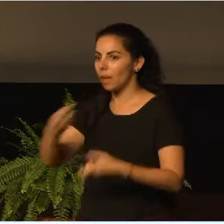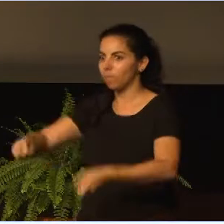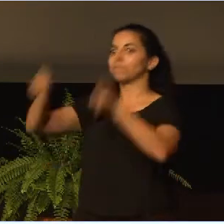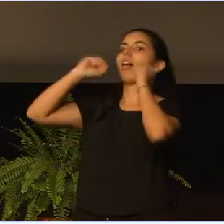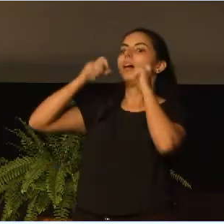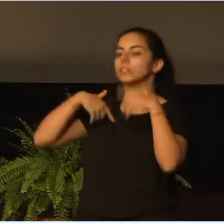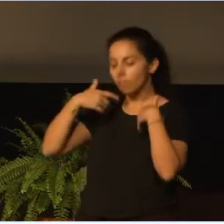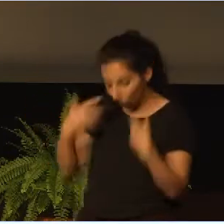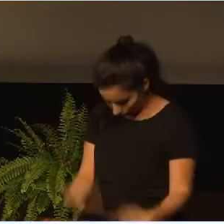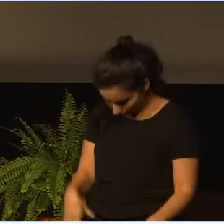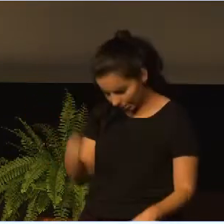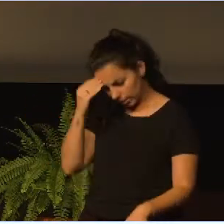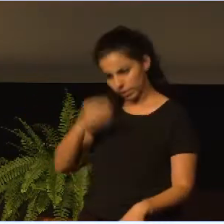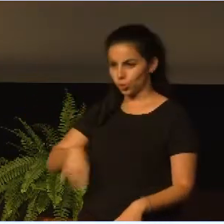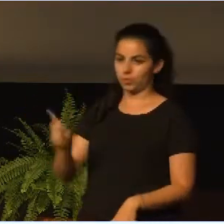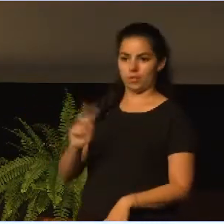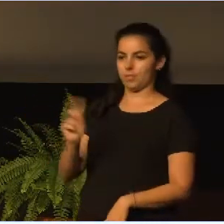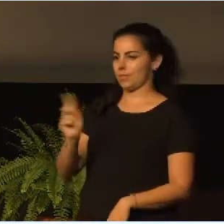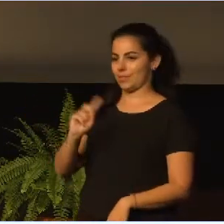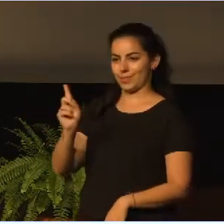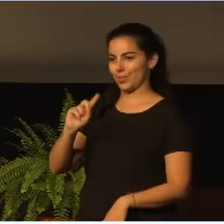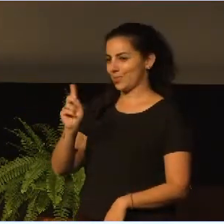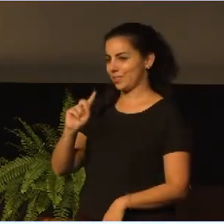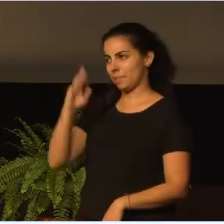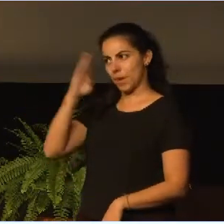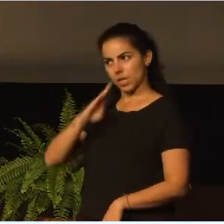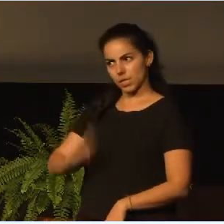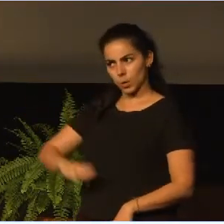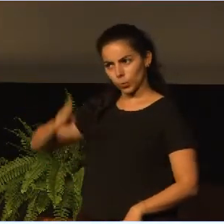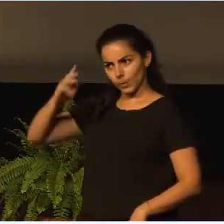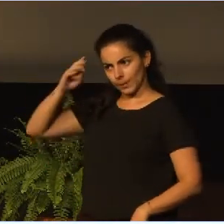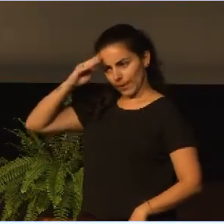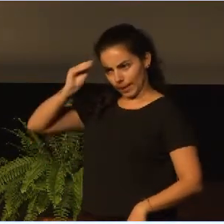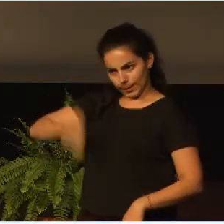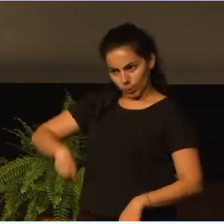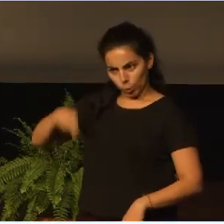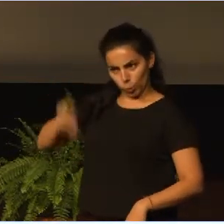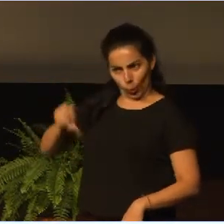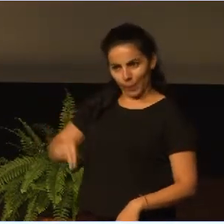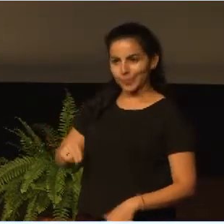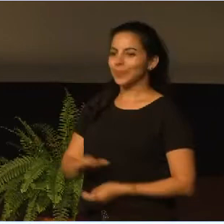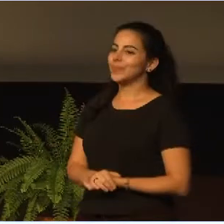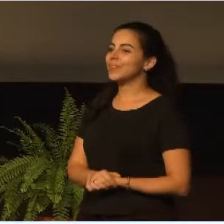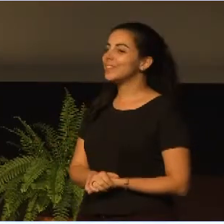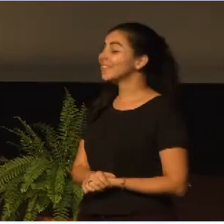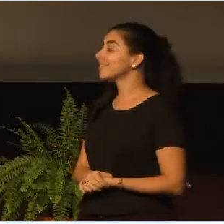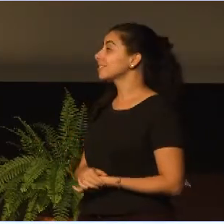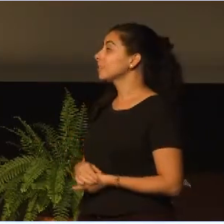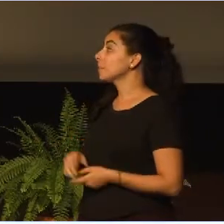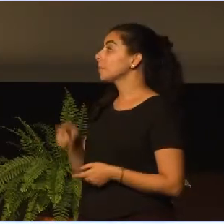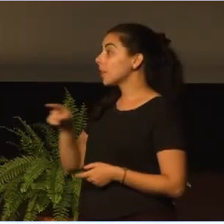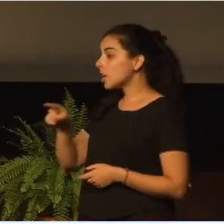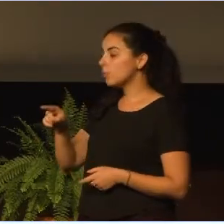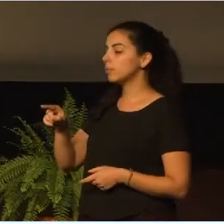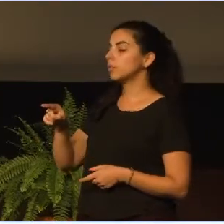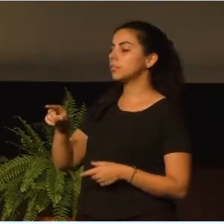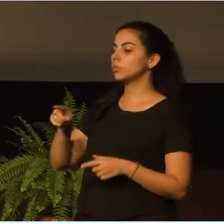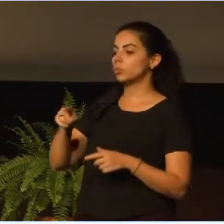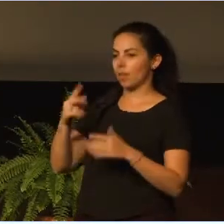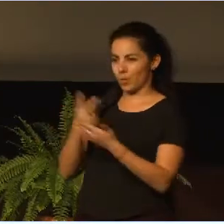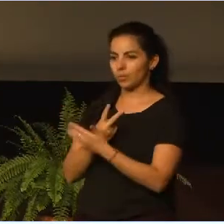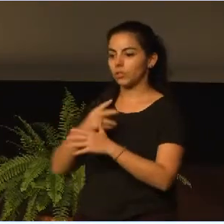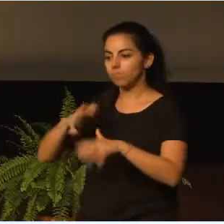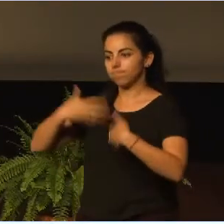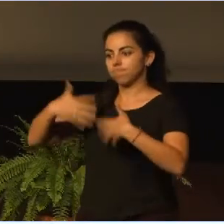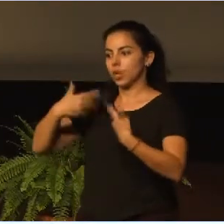jogar pro alto? Vamos fazer? Não, brasileiro, não desiste nunca. E a gente foi adiante. E isso fez com que a gente tivesse motivação bastante para a gente